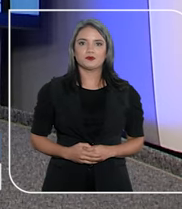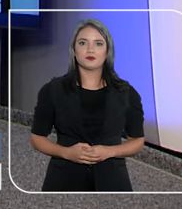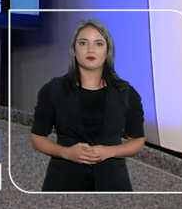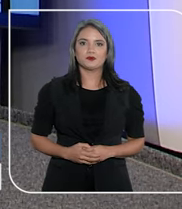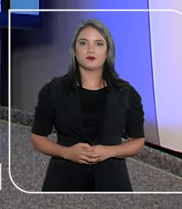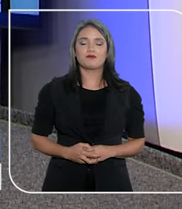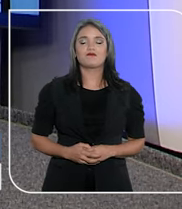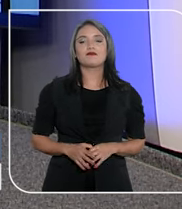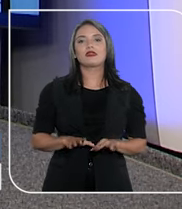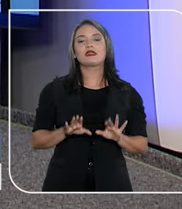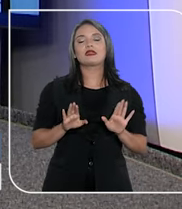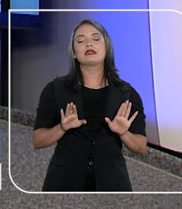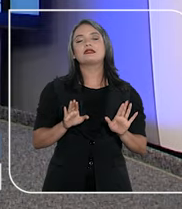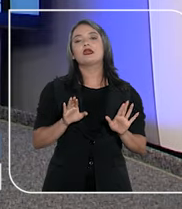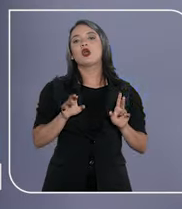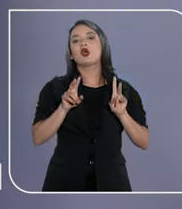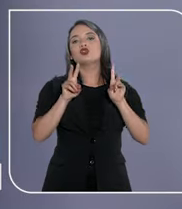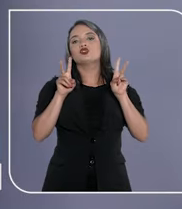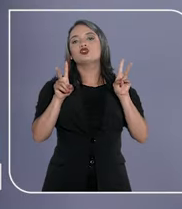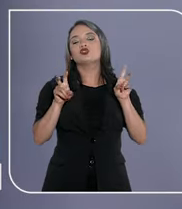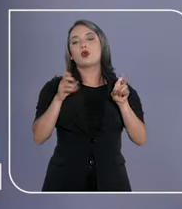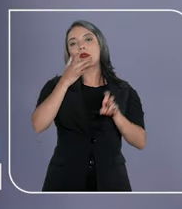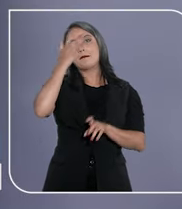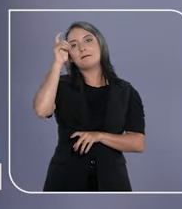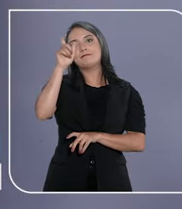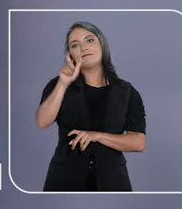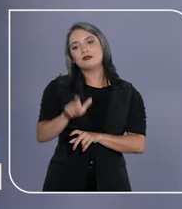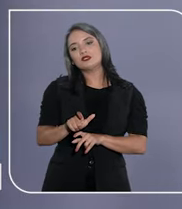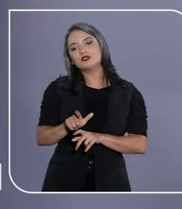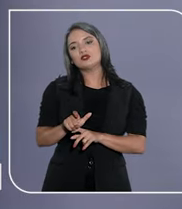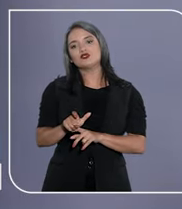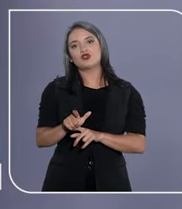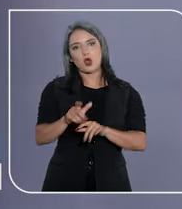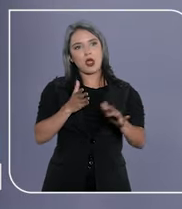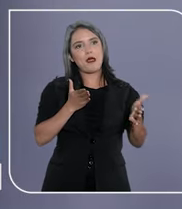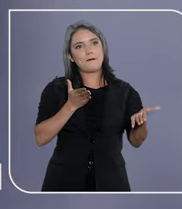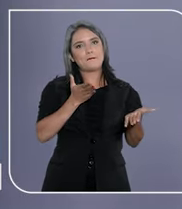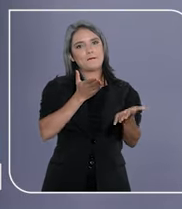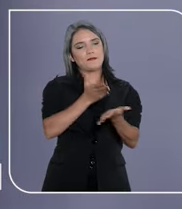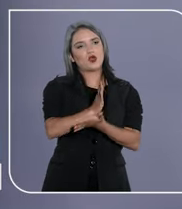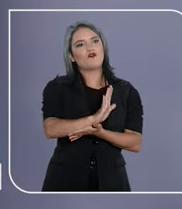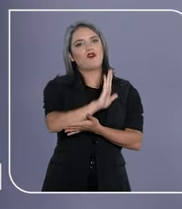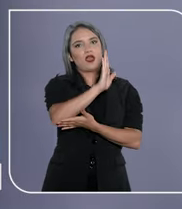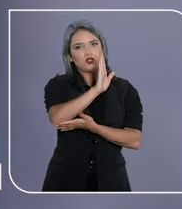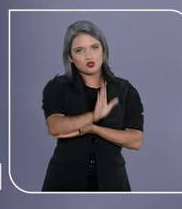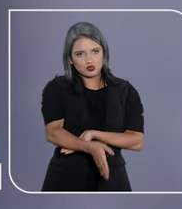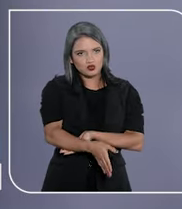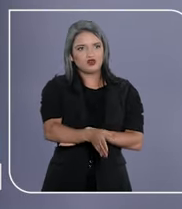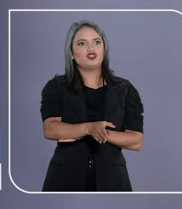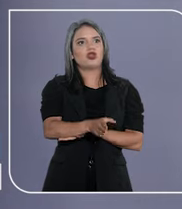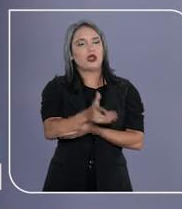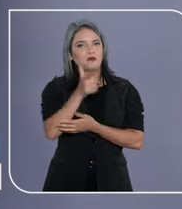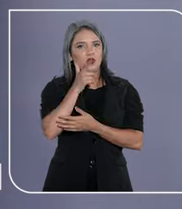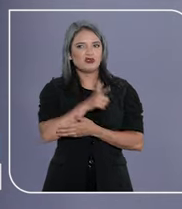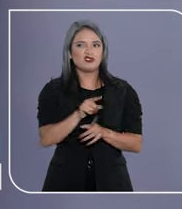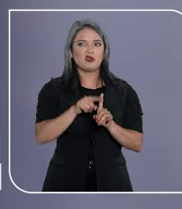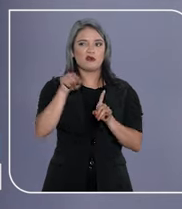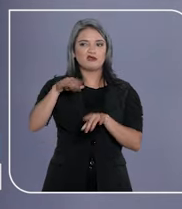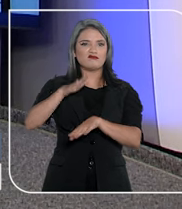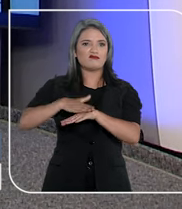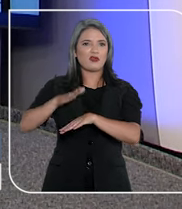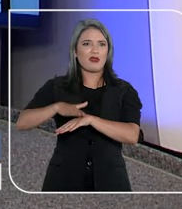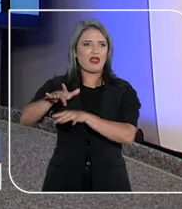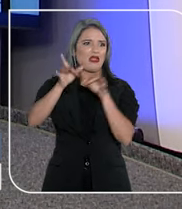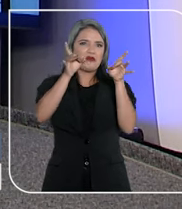Doutor Renan, com relação à desistência dos candidatos que são aprovados dentro do número de vagas, os seguintes nessa